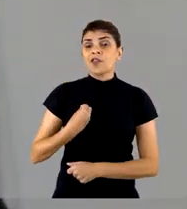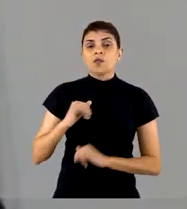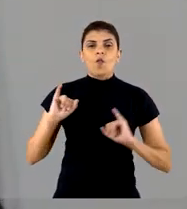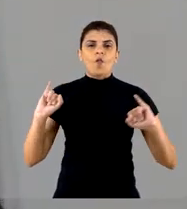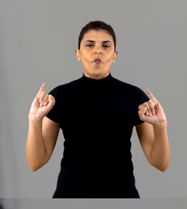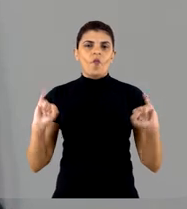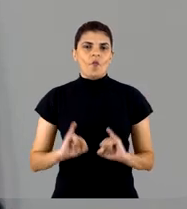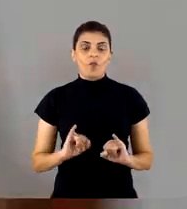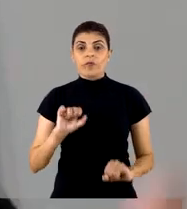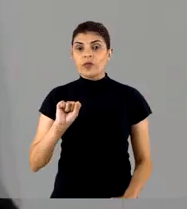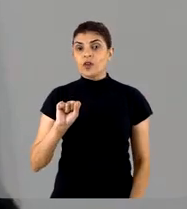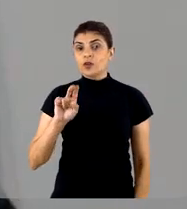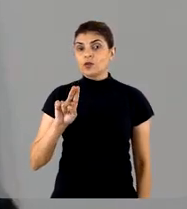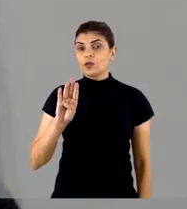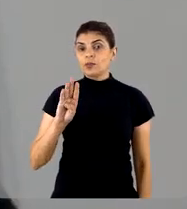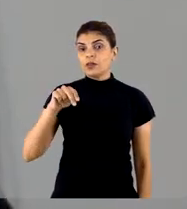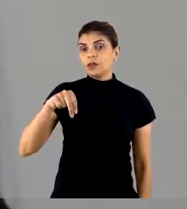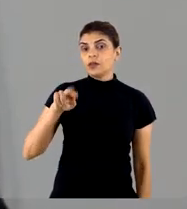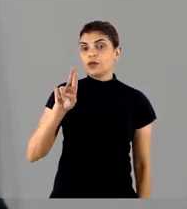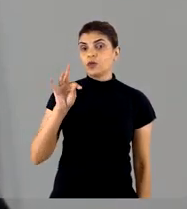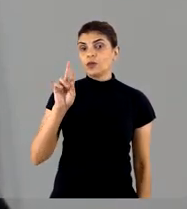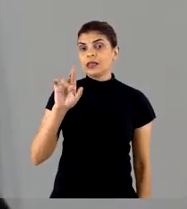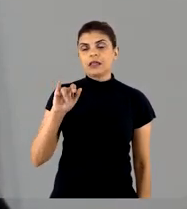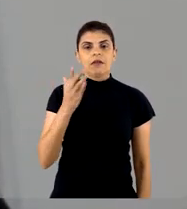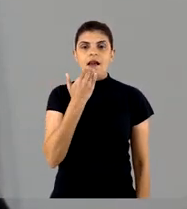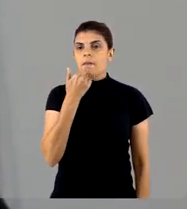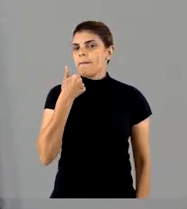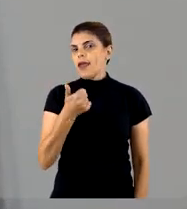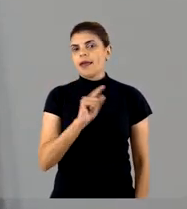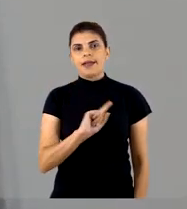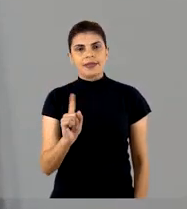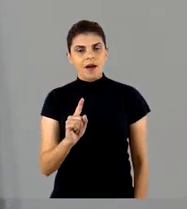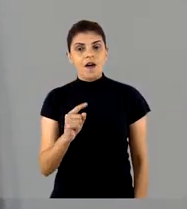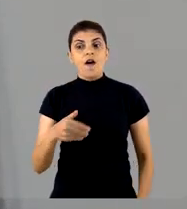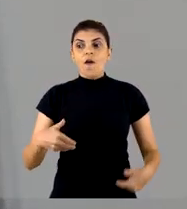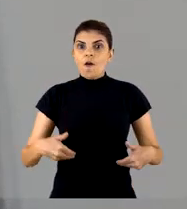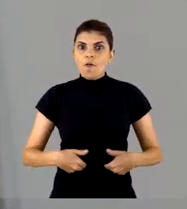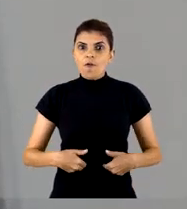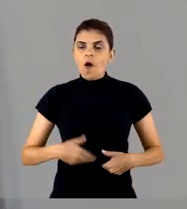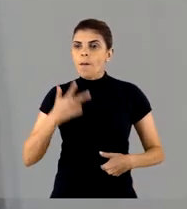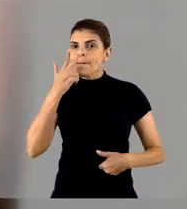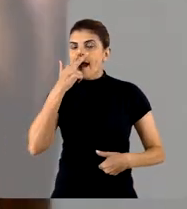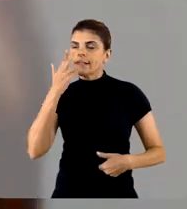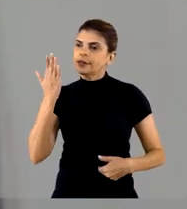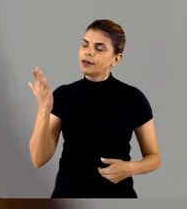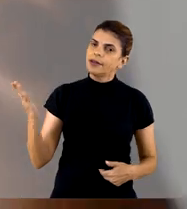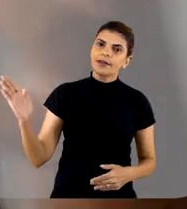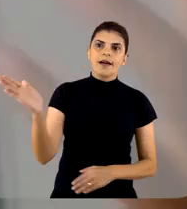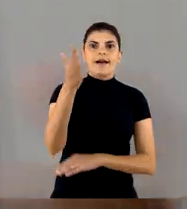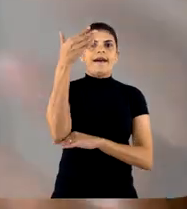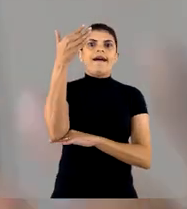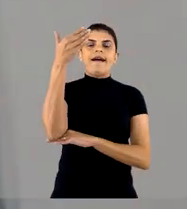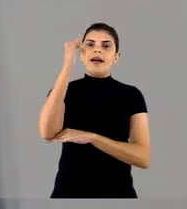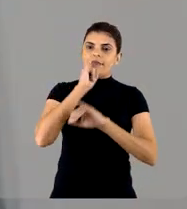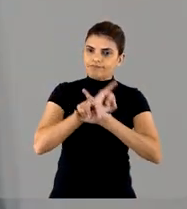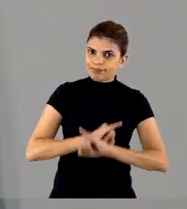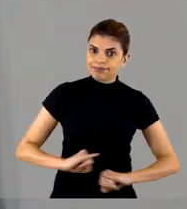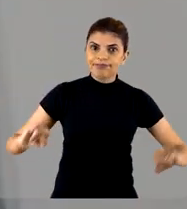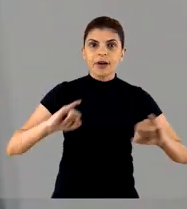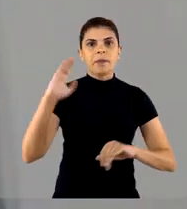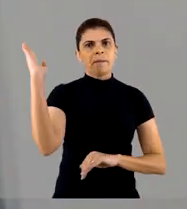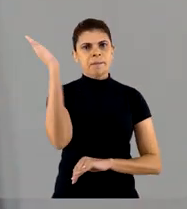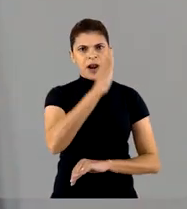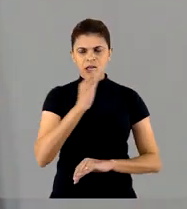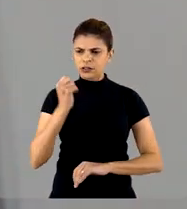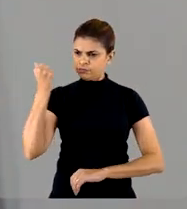subnutrida, não se alimenta bem, e com isso daí a fome ela acaba virando uma bandeira, né? Que esses países levam. O